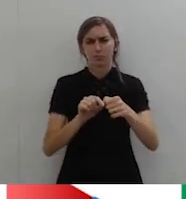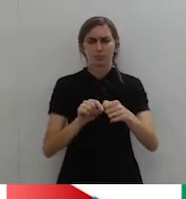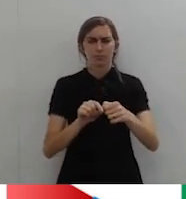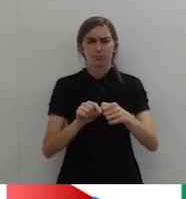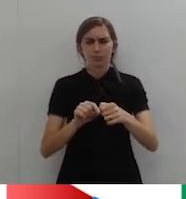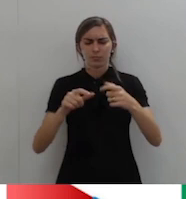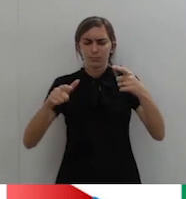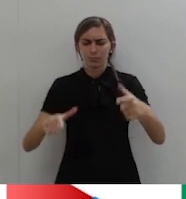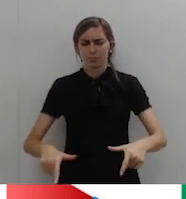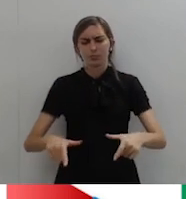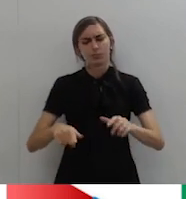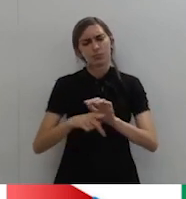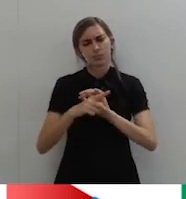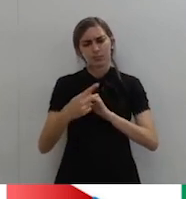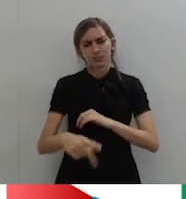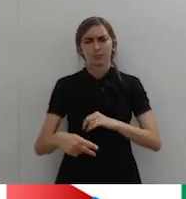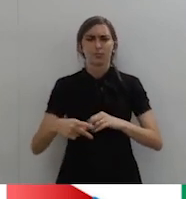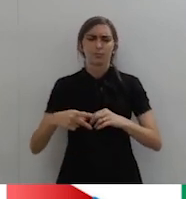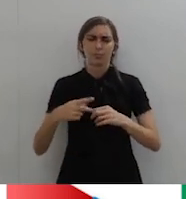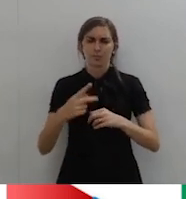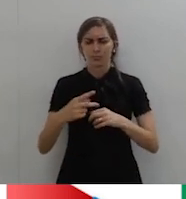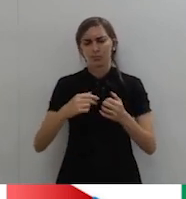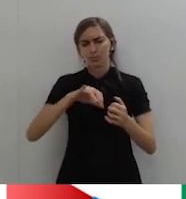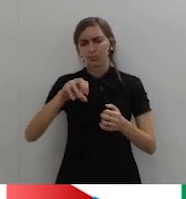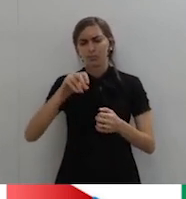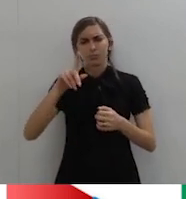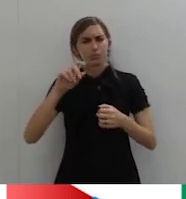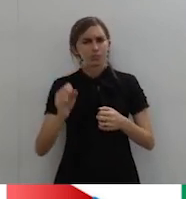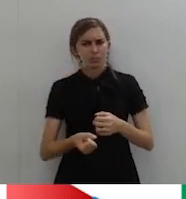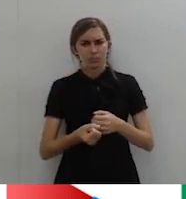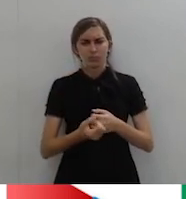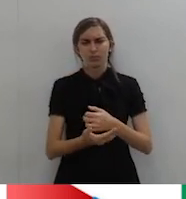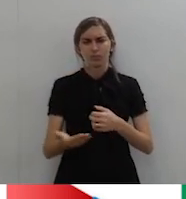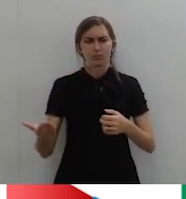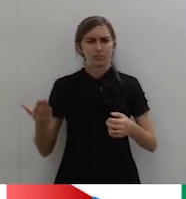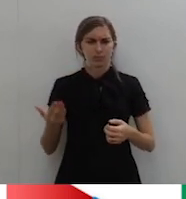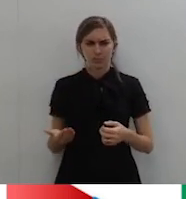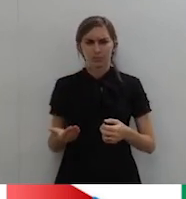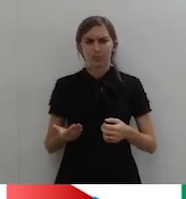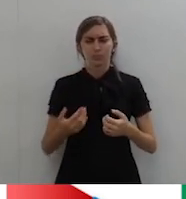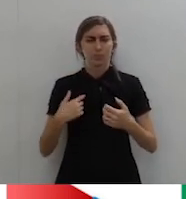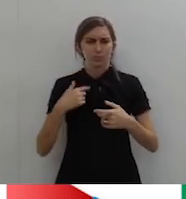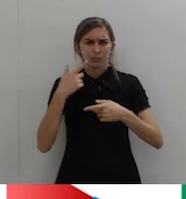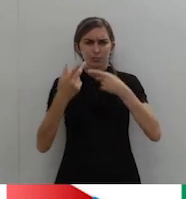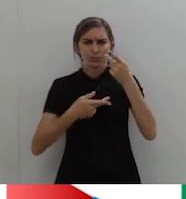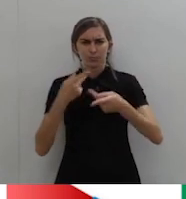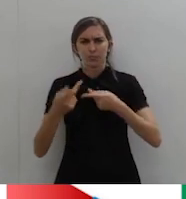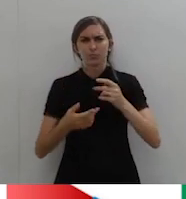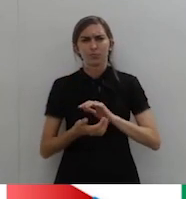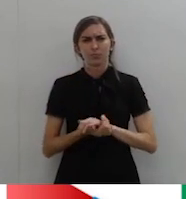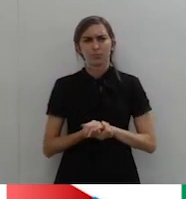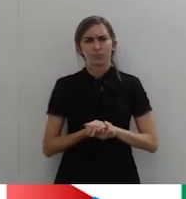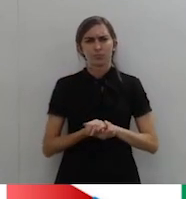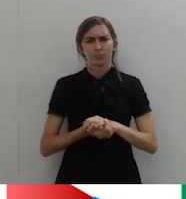construíram ambientes propícios para esses jogos, né? Vamos lá ver que jogos são esses que eu estou